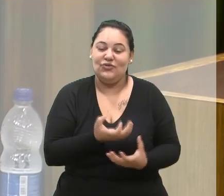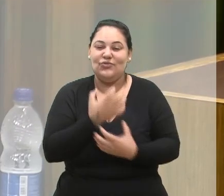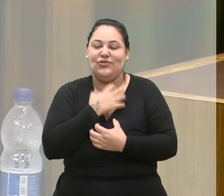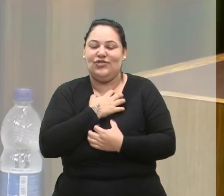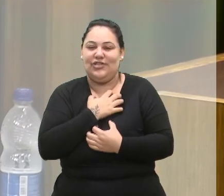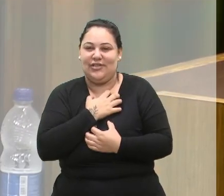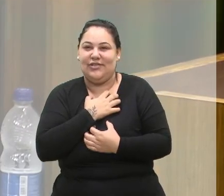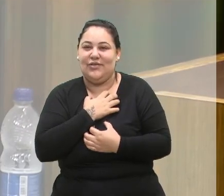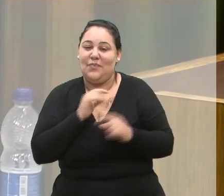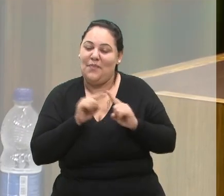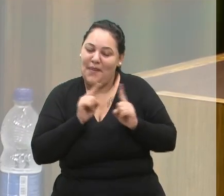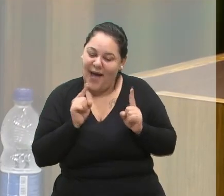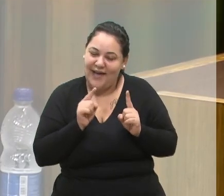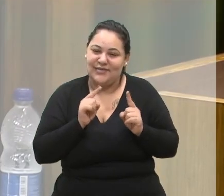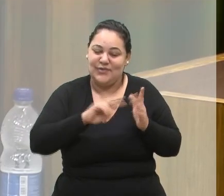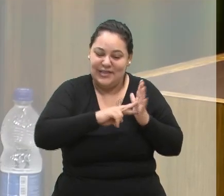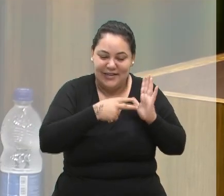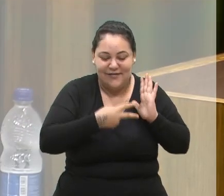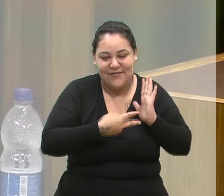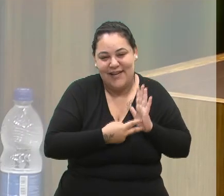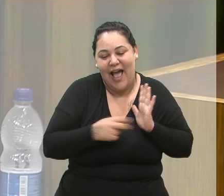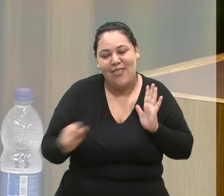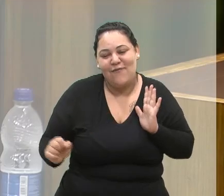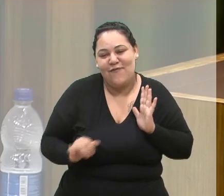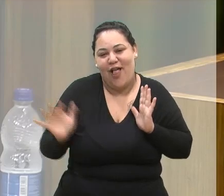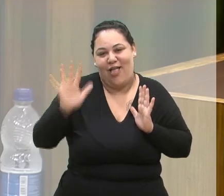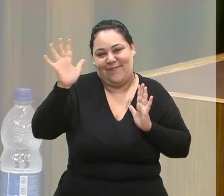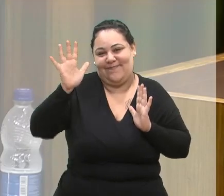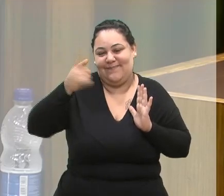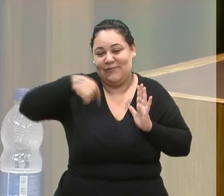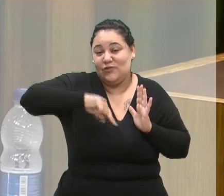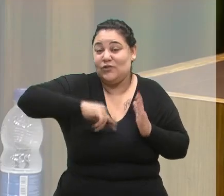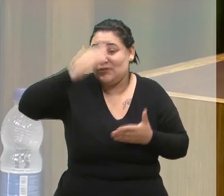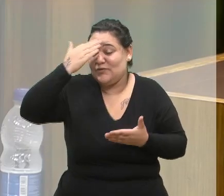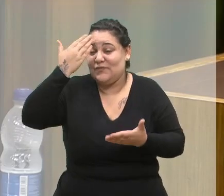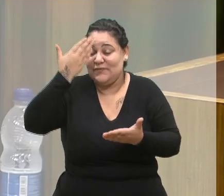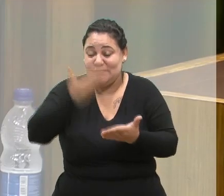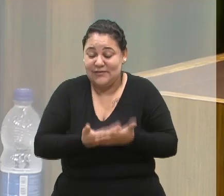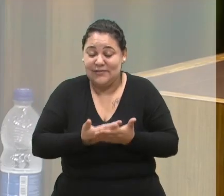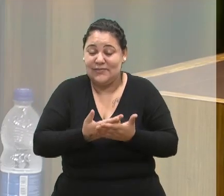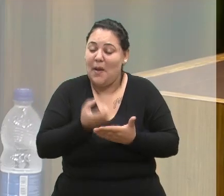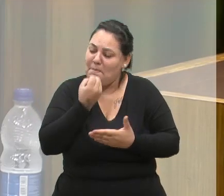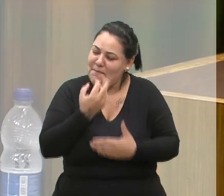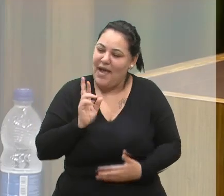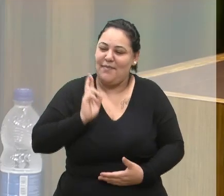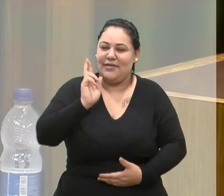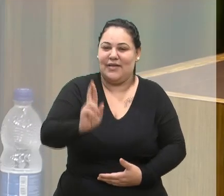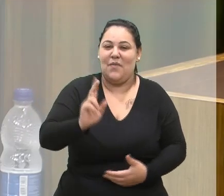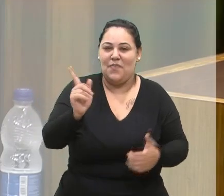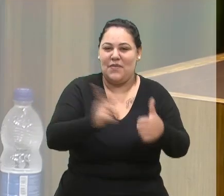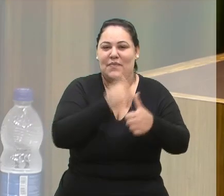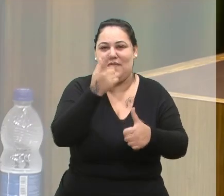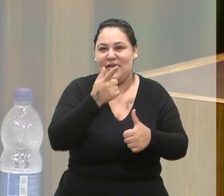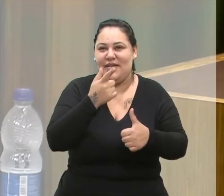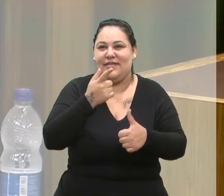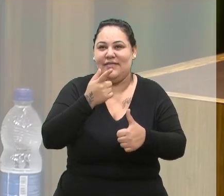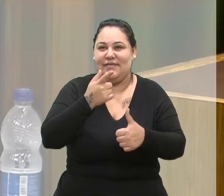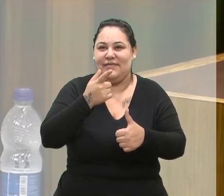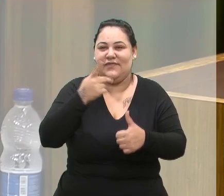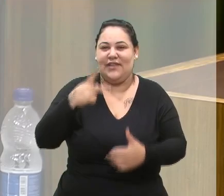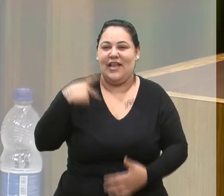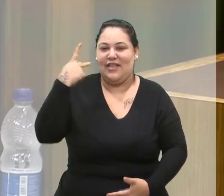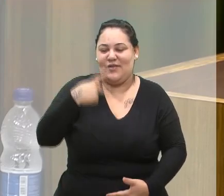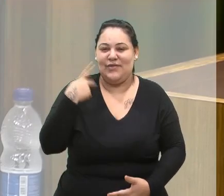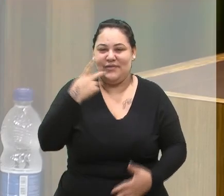no significado. Confiamos que estaremos bem representados pelo primeiro vereador servidor da SEMA.